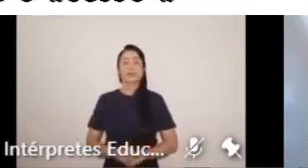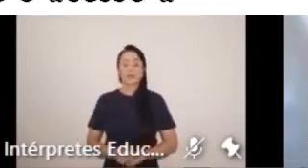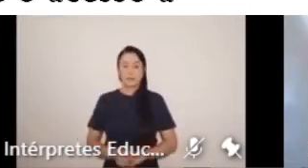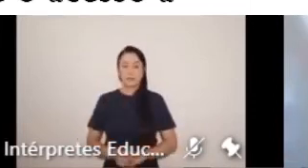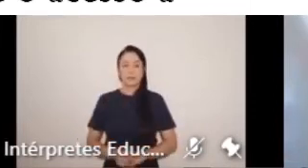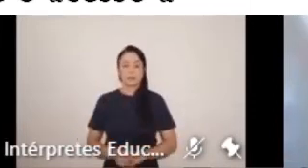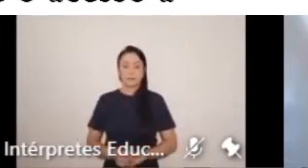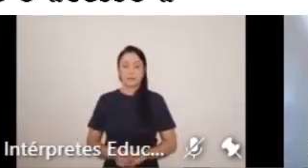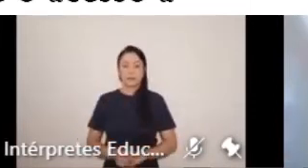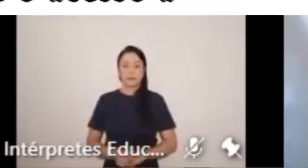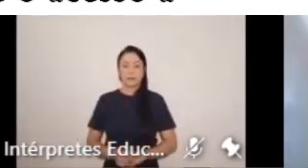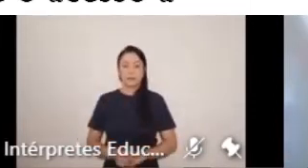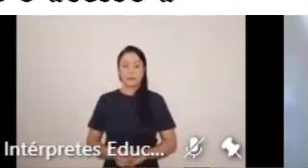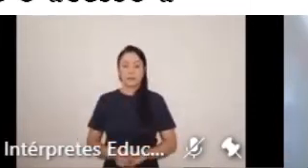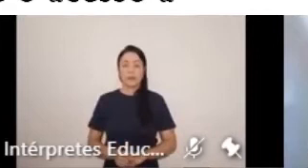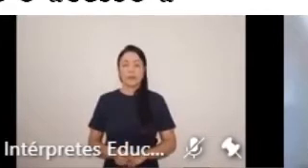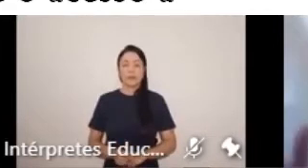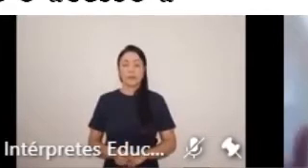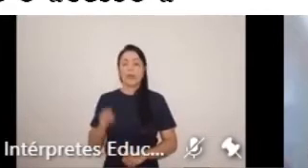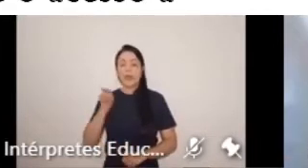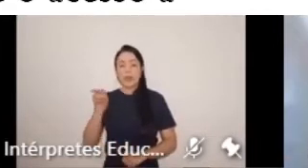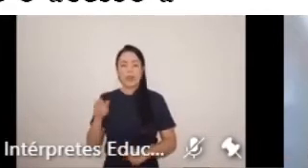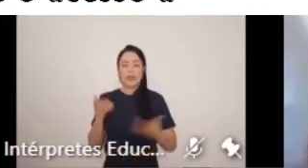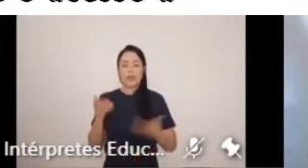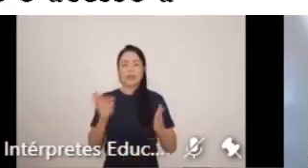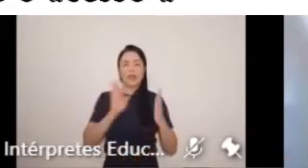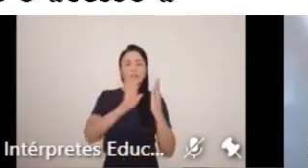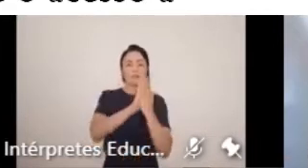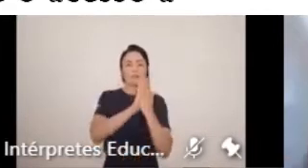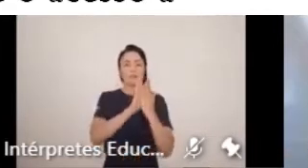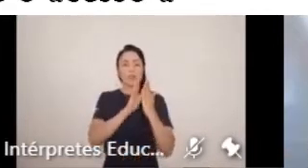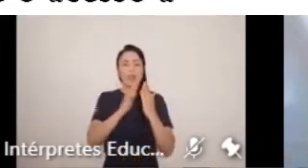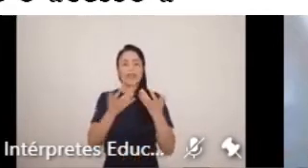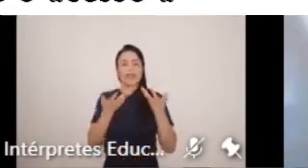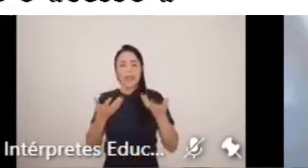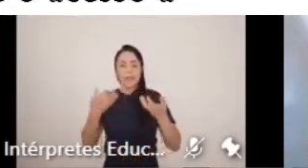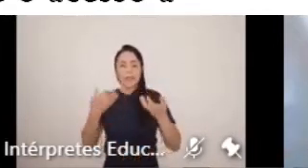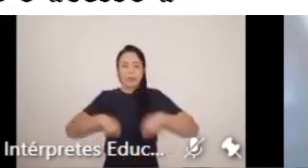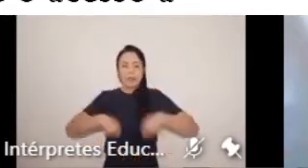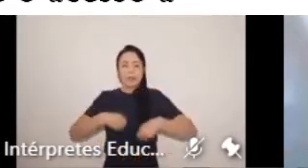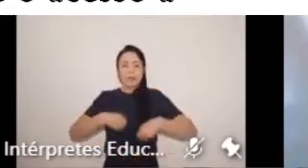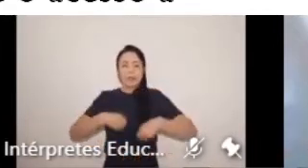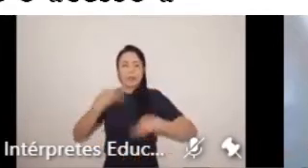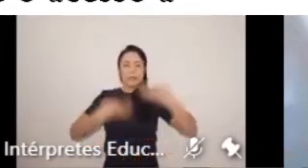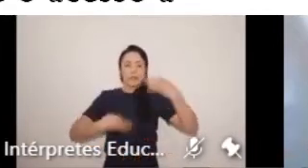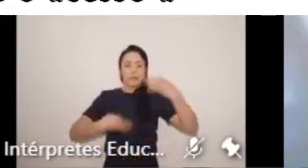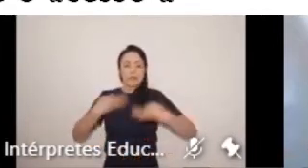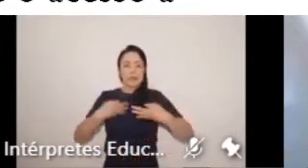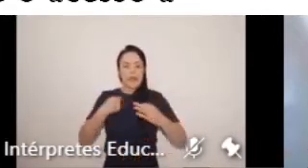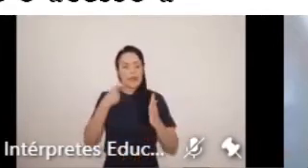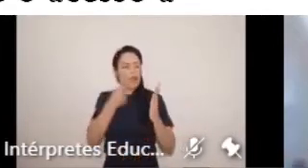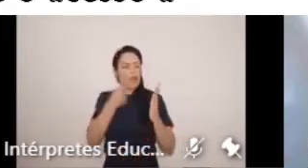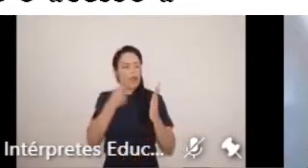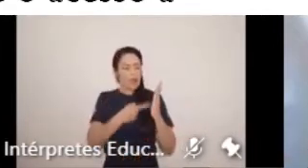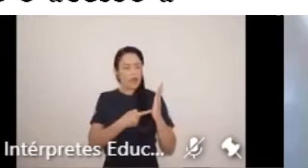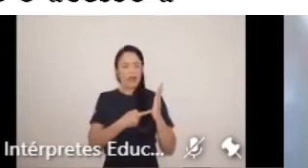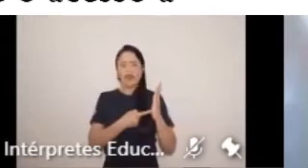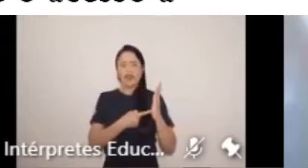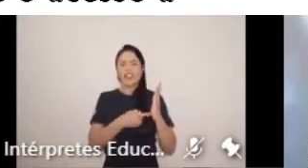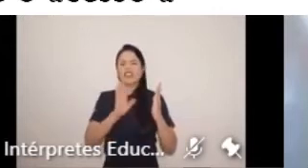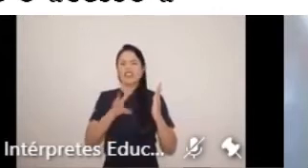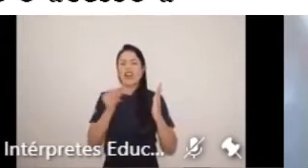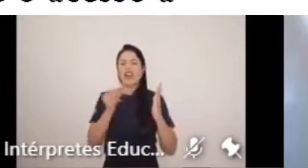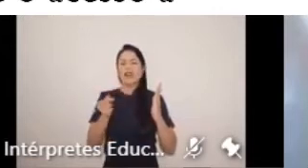há a busca da resolução do conflito extrajudicialmente, se entende que essa receita ela já não é atual,